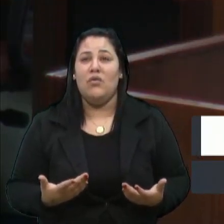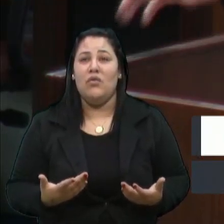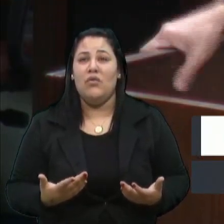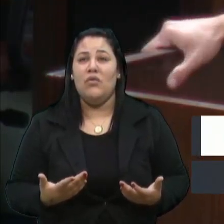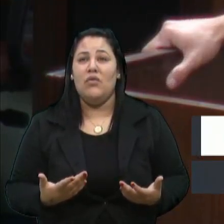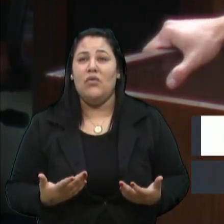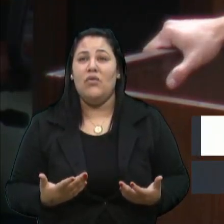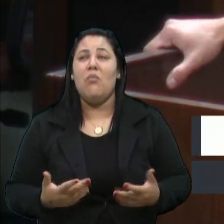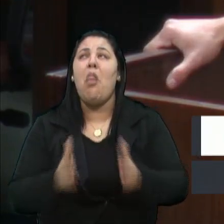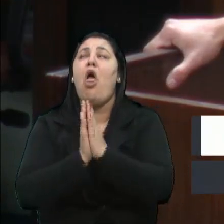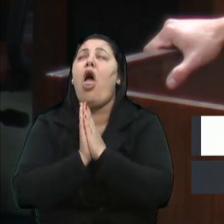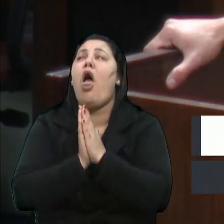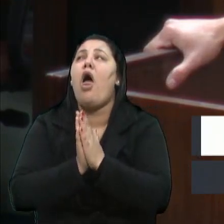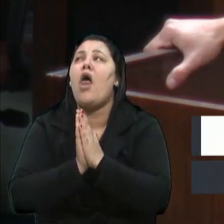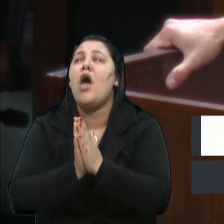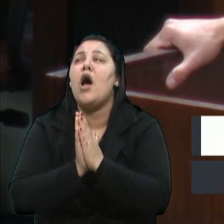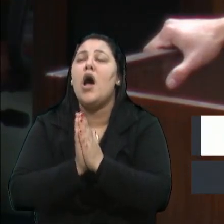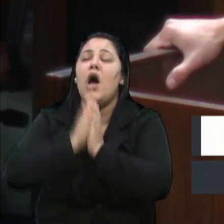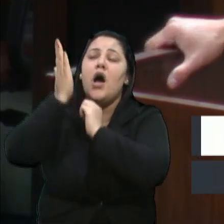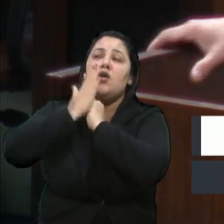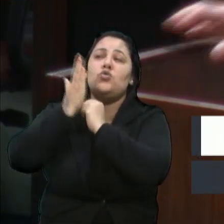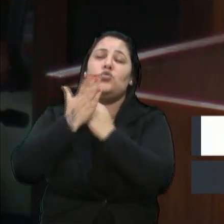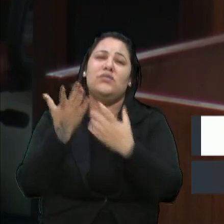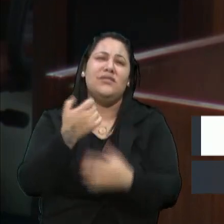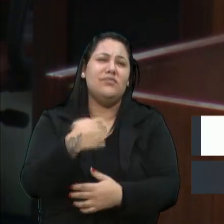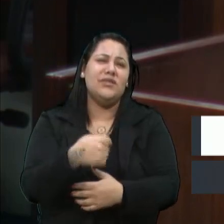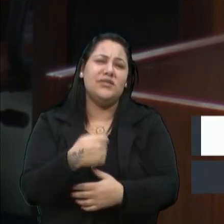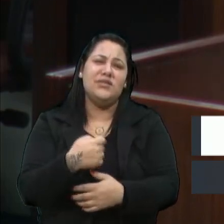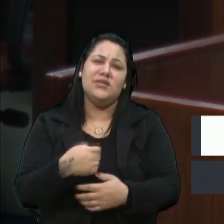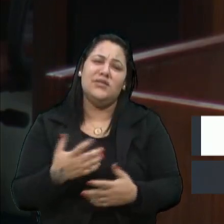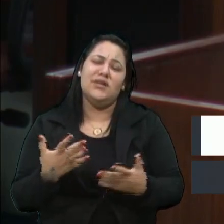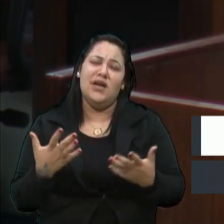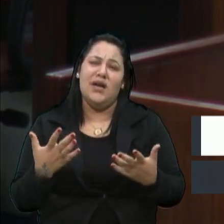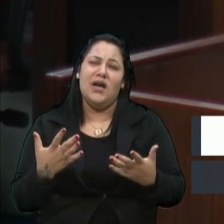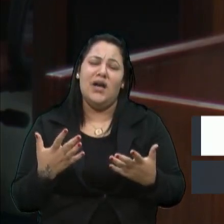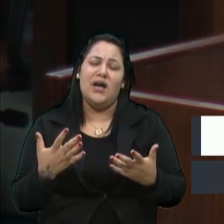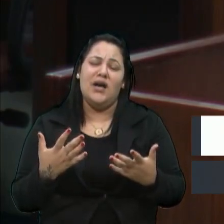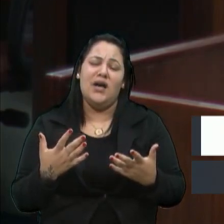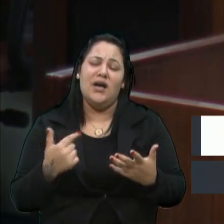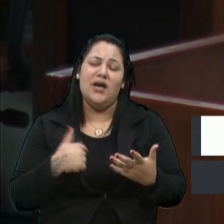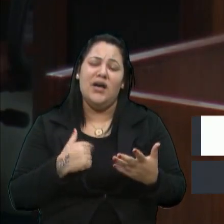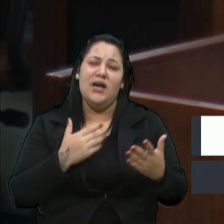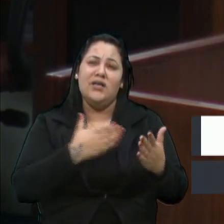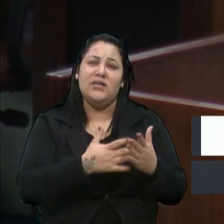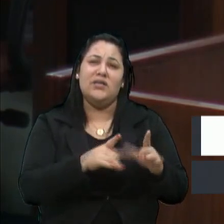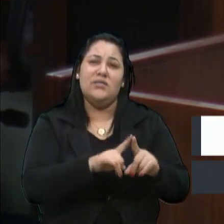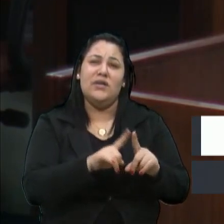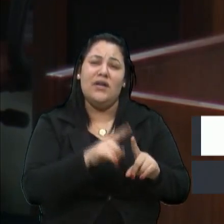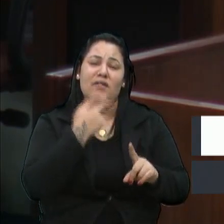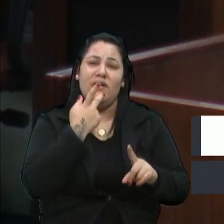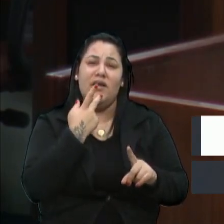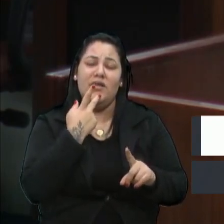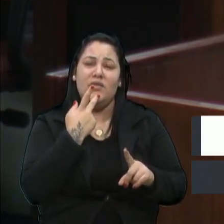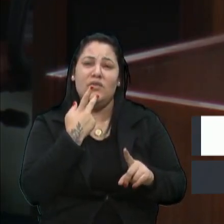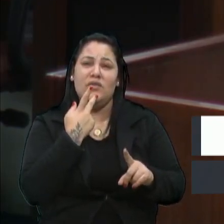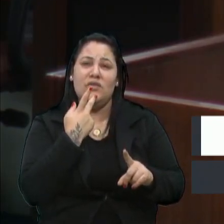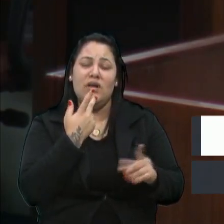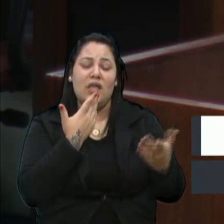não precisamos chegar a esse patamar eu até cito por observação